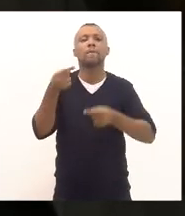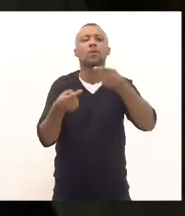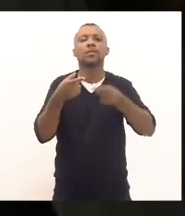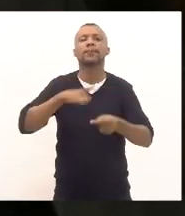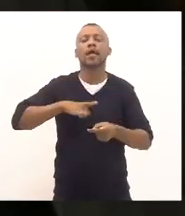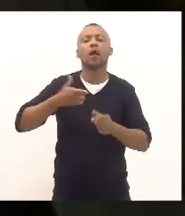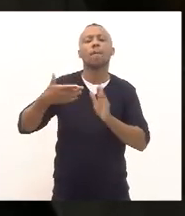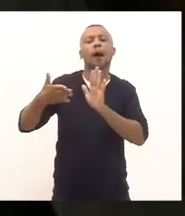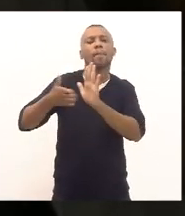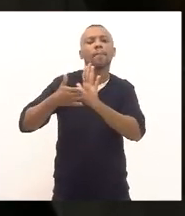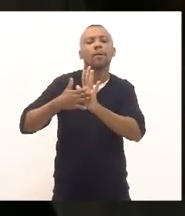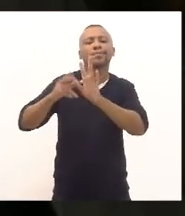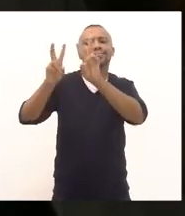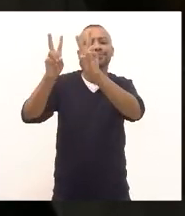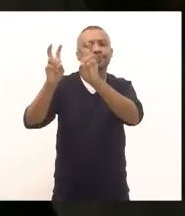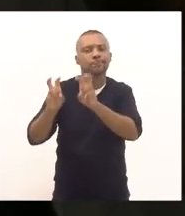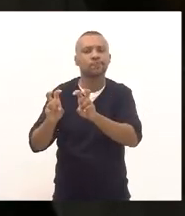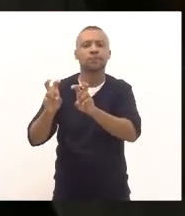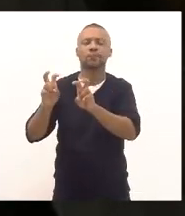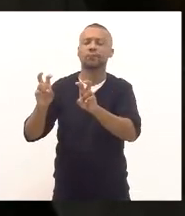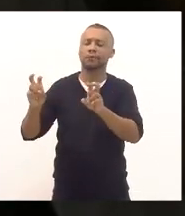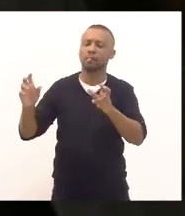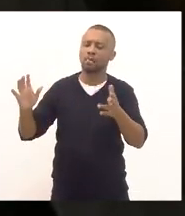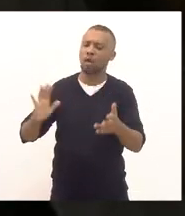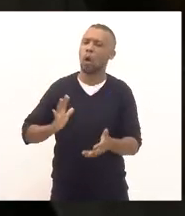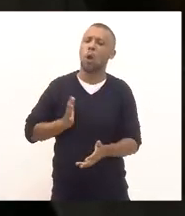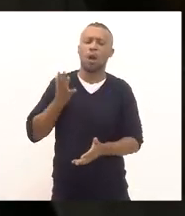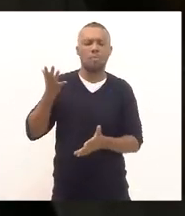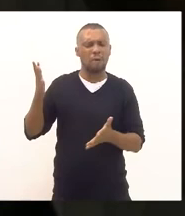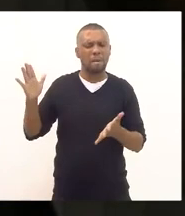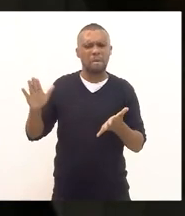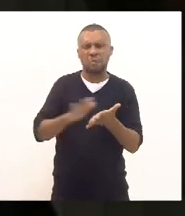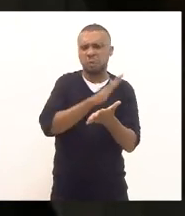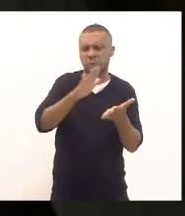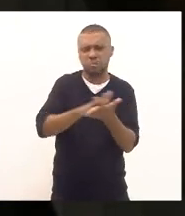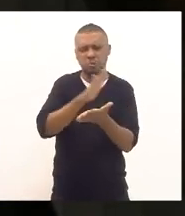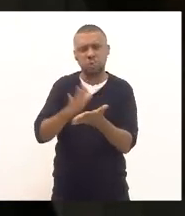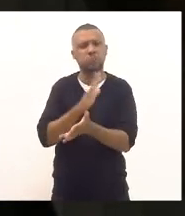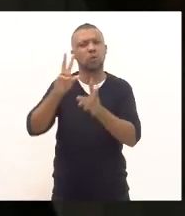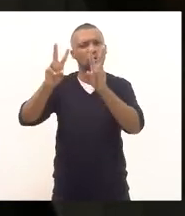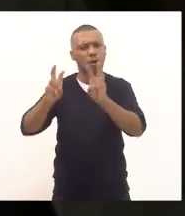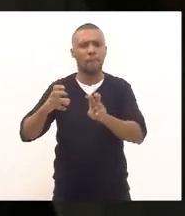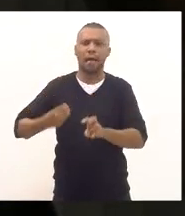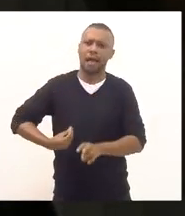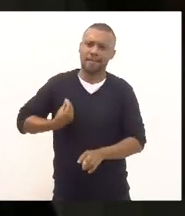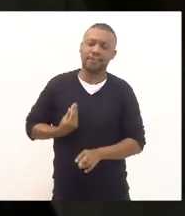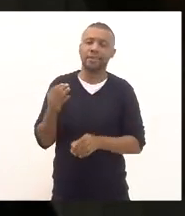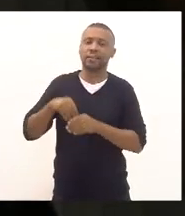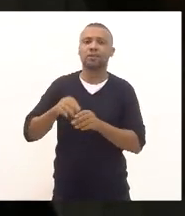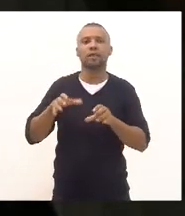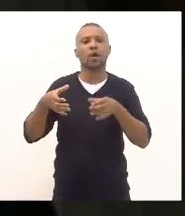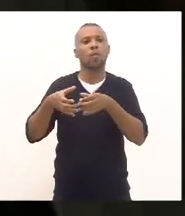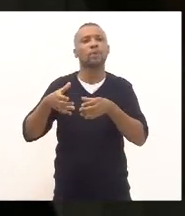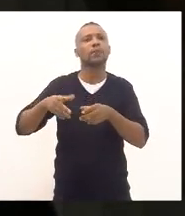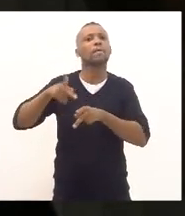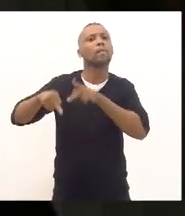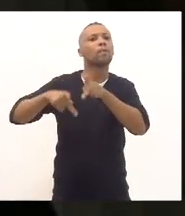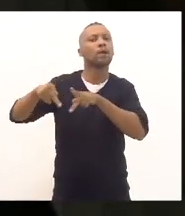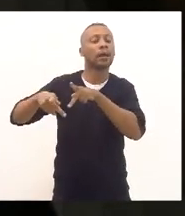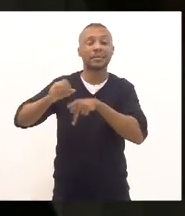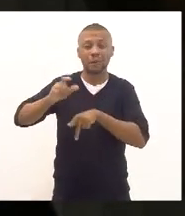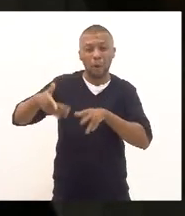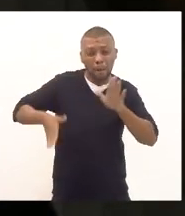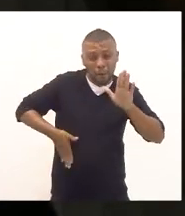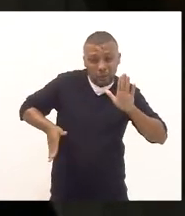é absolutamente devastador em relação a vida das Comunidades comunidades populares porque são